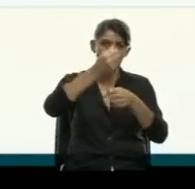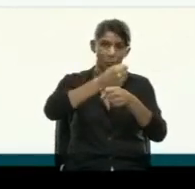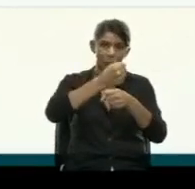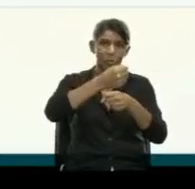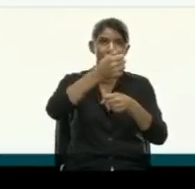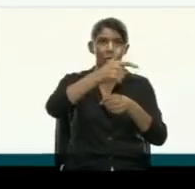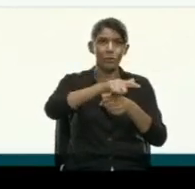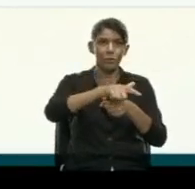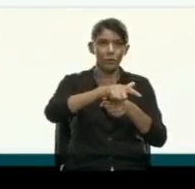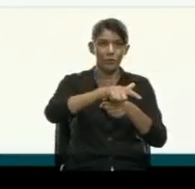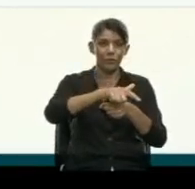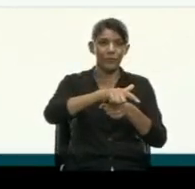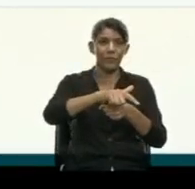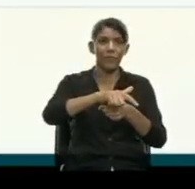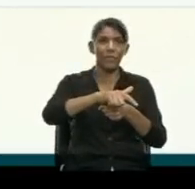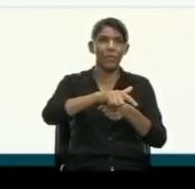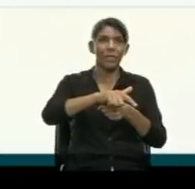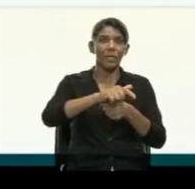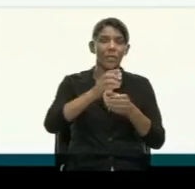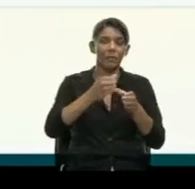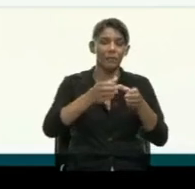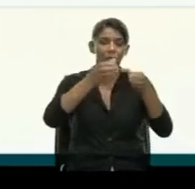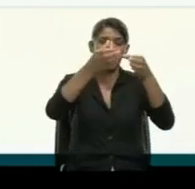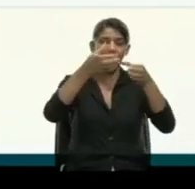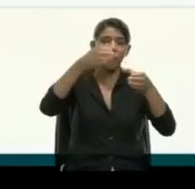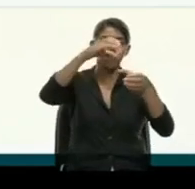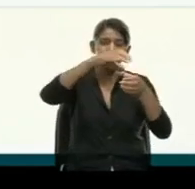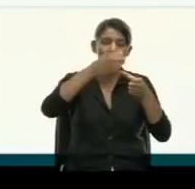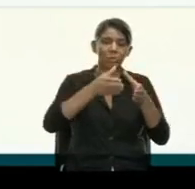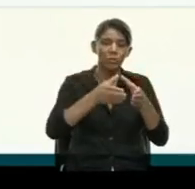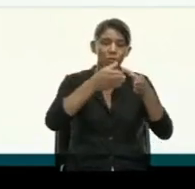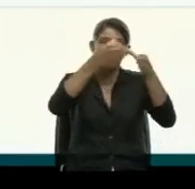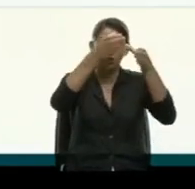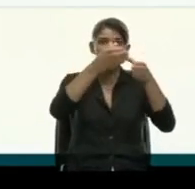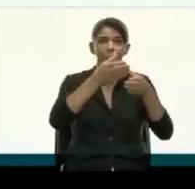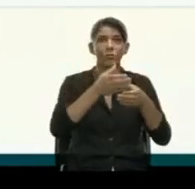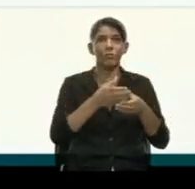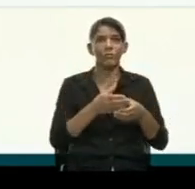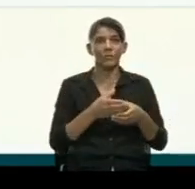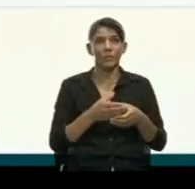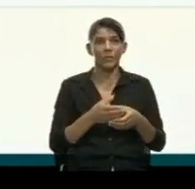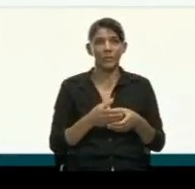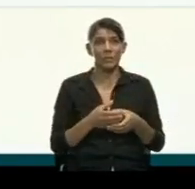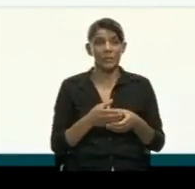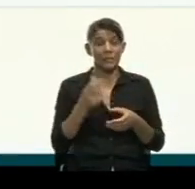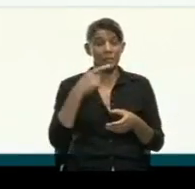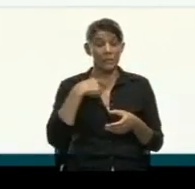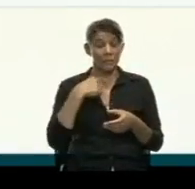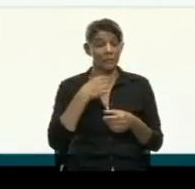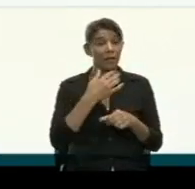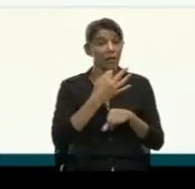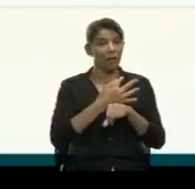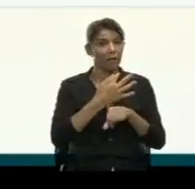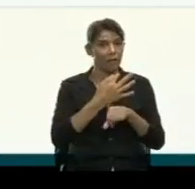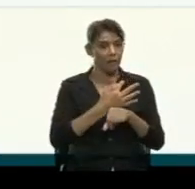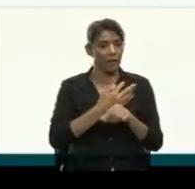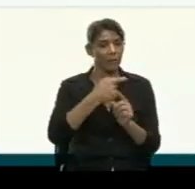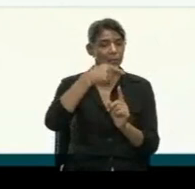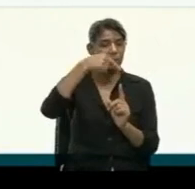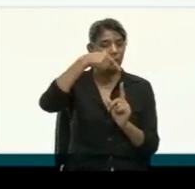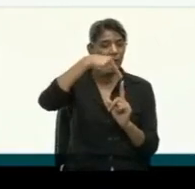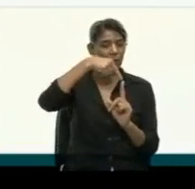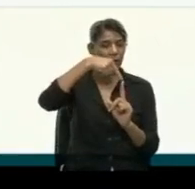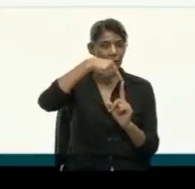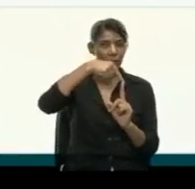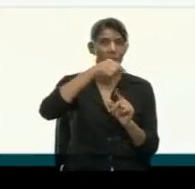melhor, e faça um traspasse do aço, né? Caso seja uma emenda de aço, a gente tem que ligar uma barra